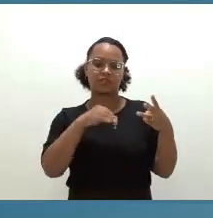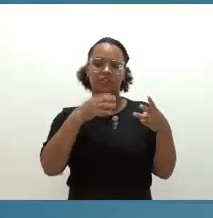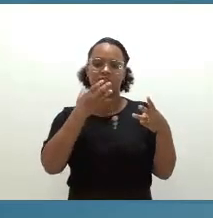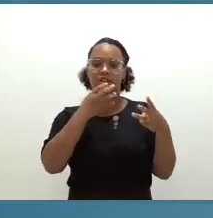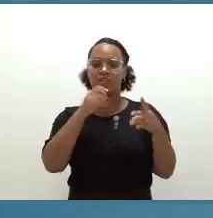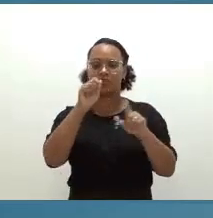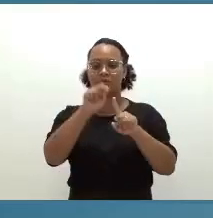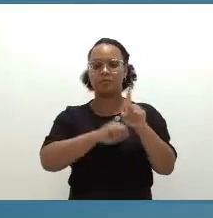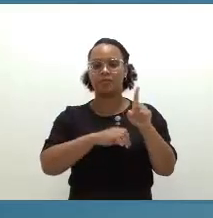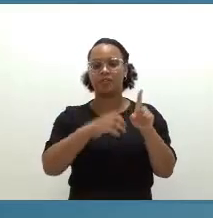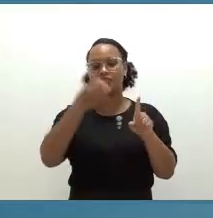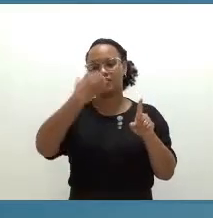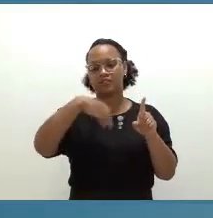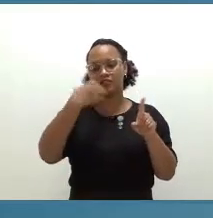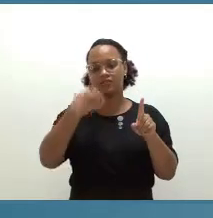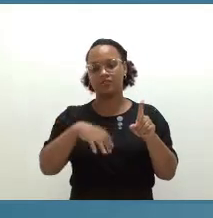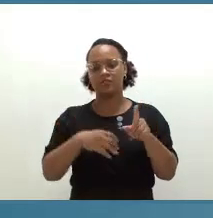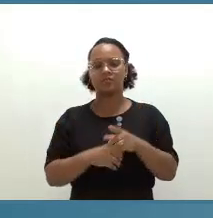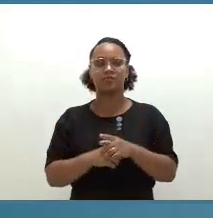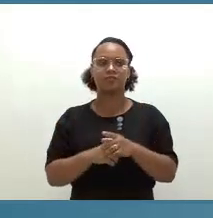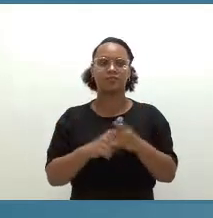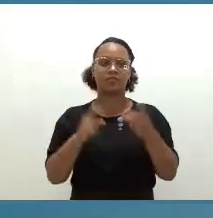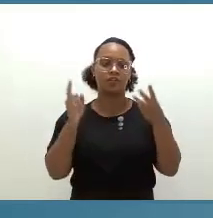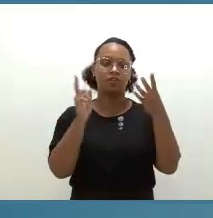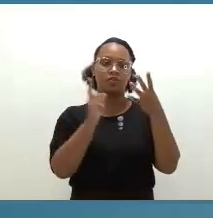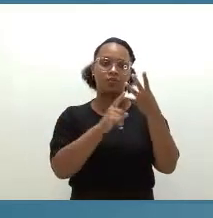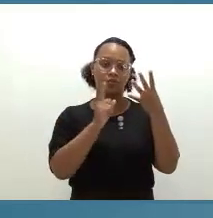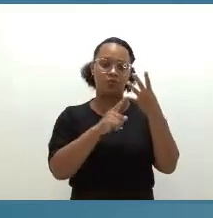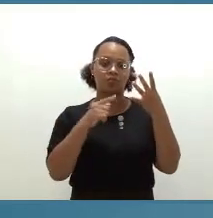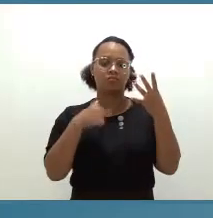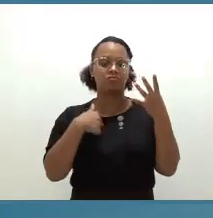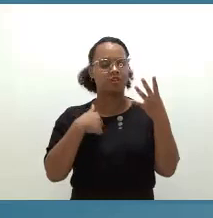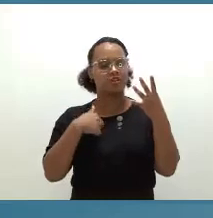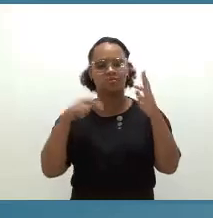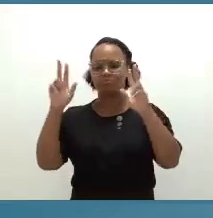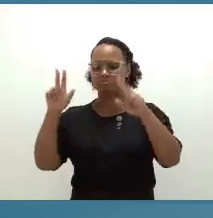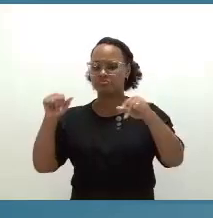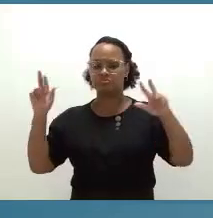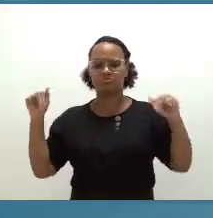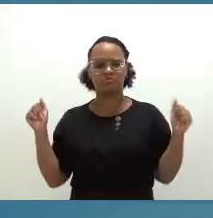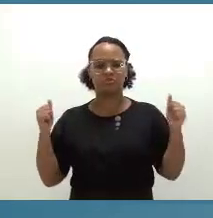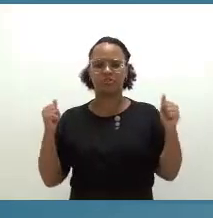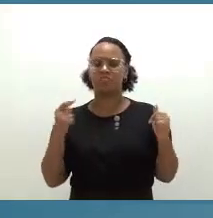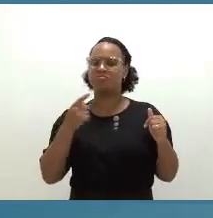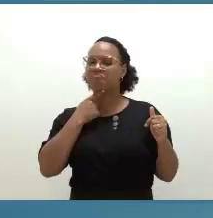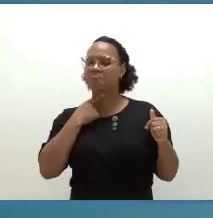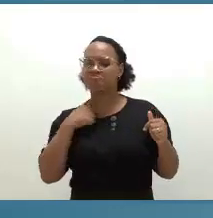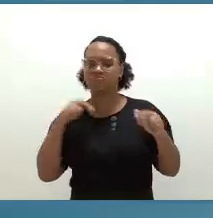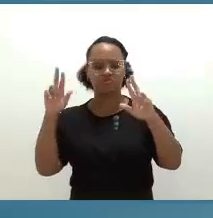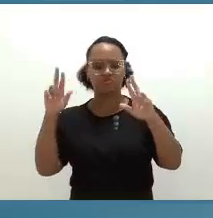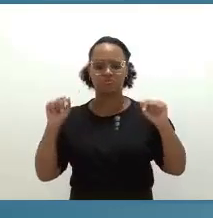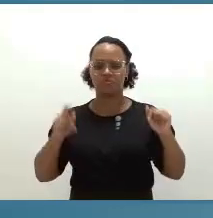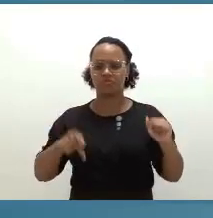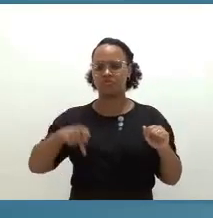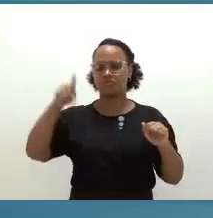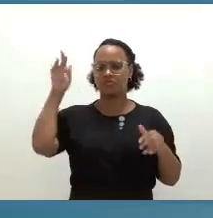E, finalmente, confesso, nunca tive a pretensão de ser presidente. E, em outras